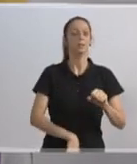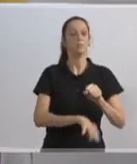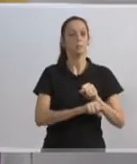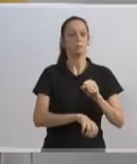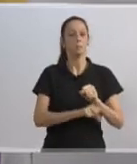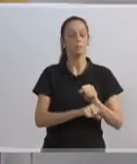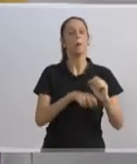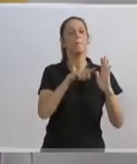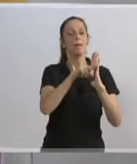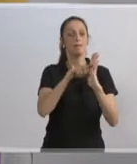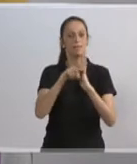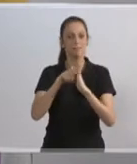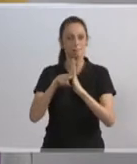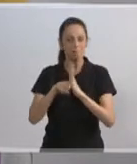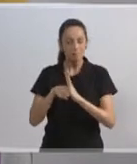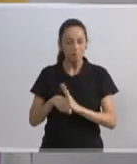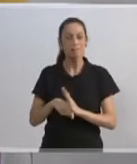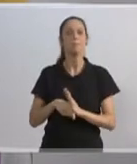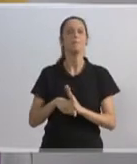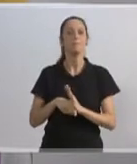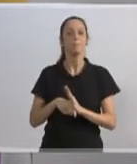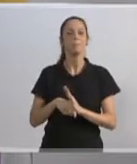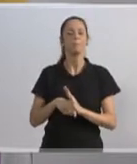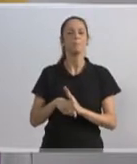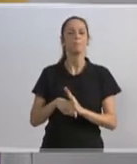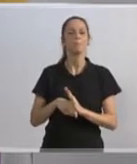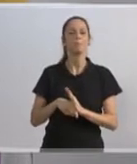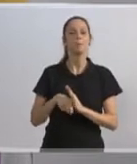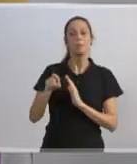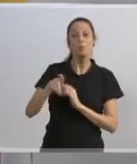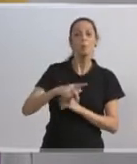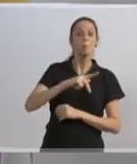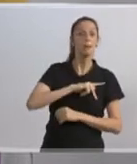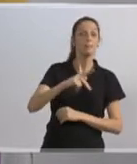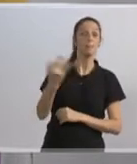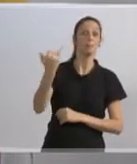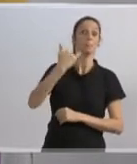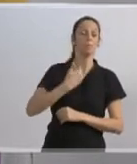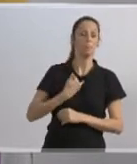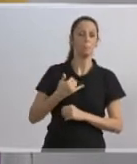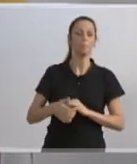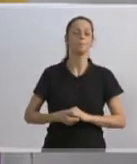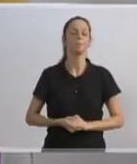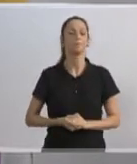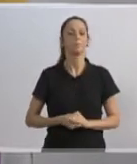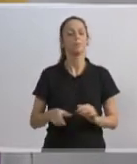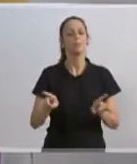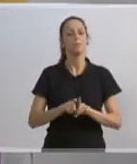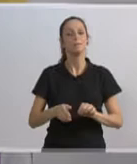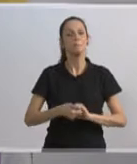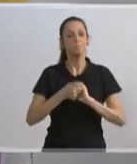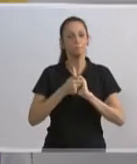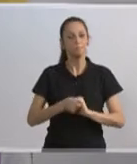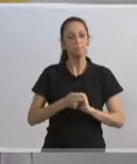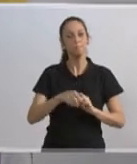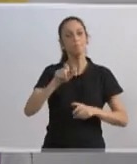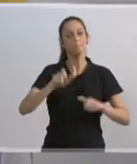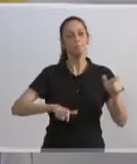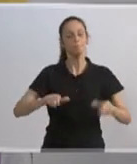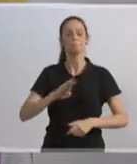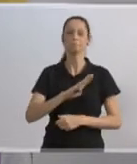todas as informações através do seu presidente que nos informado mas também complementar aqui há os blumenauenses